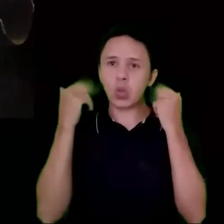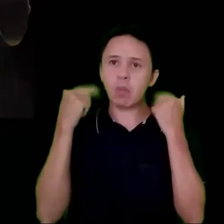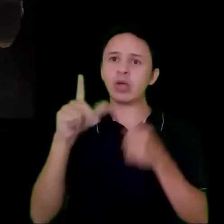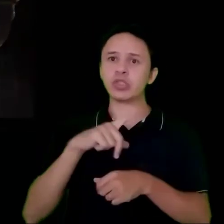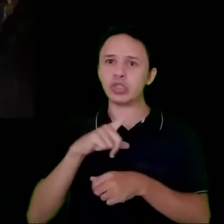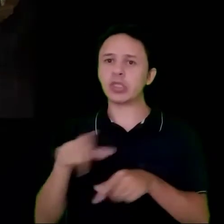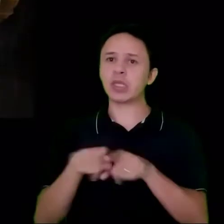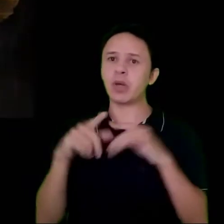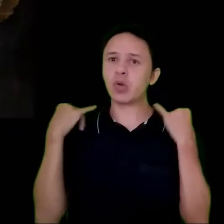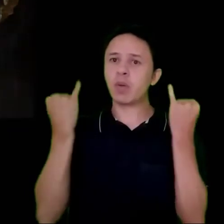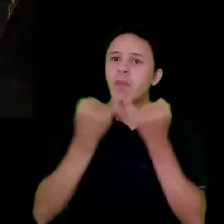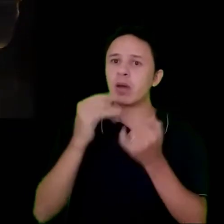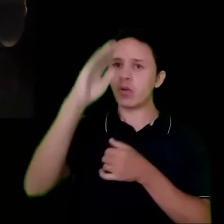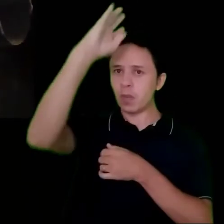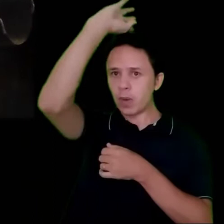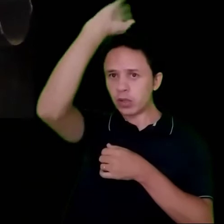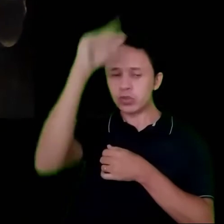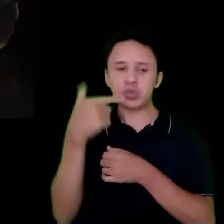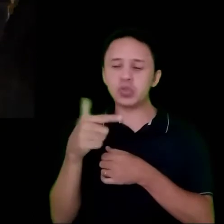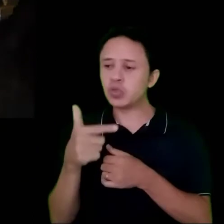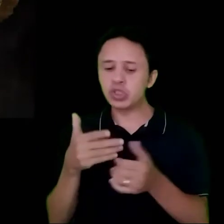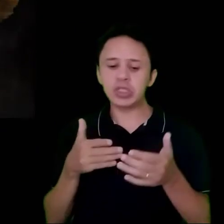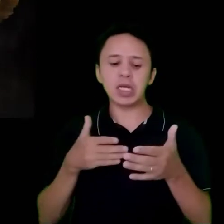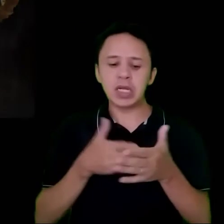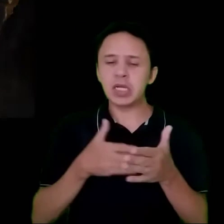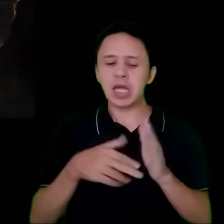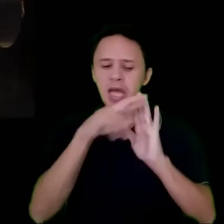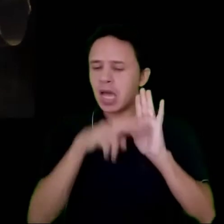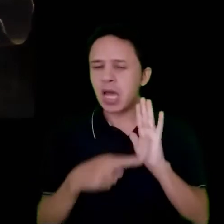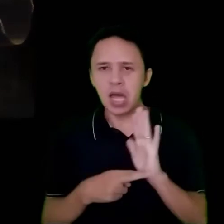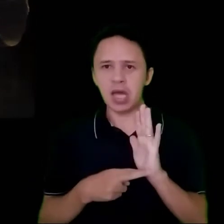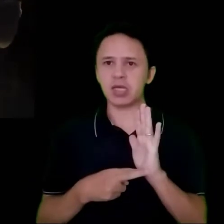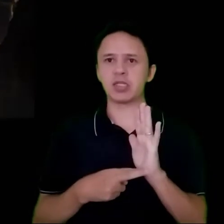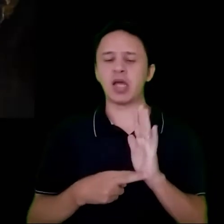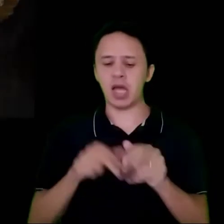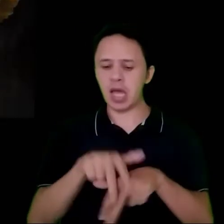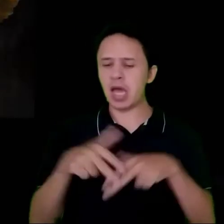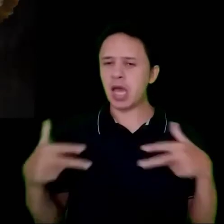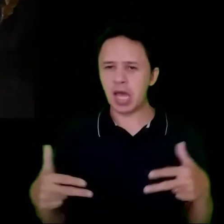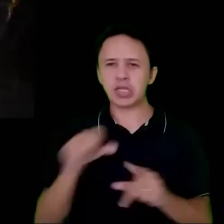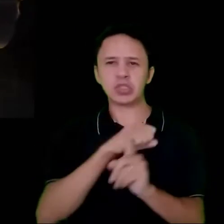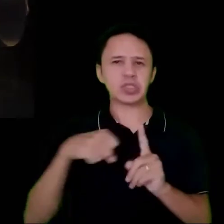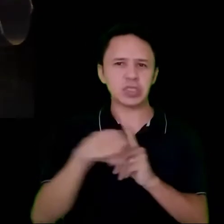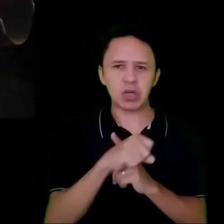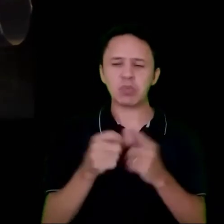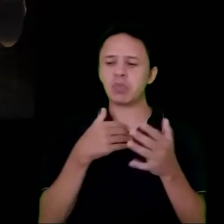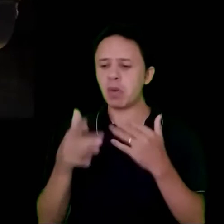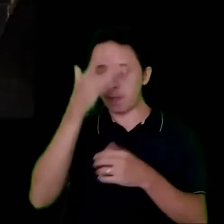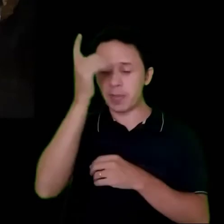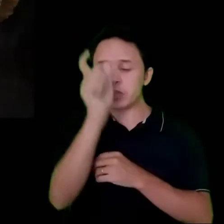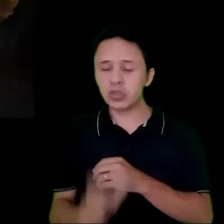e, assim como no caso do Império Romano, não existiam restrições étnicas ou geográficas, com a possibilidade de ascensão social de